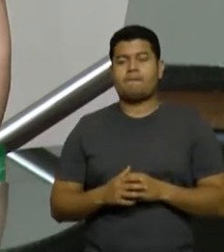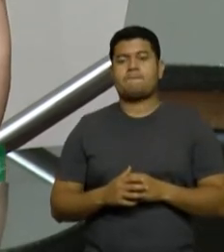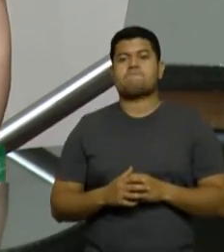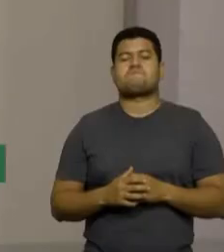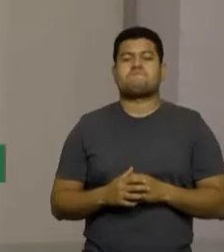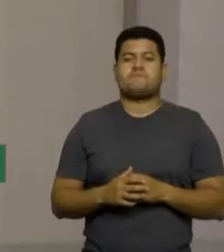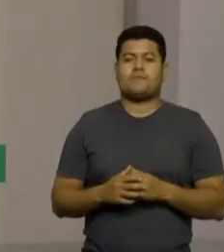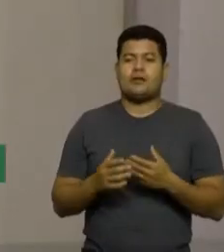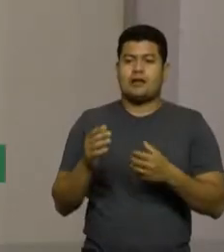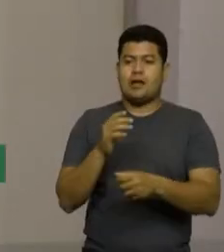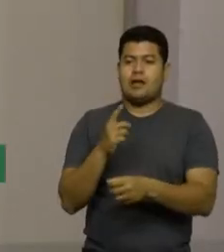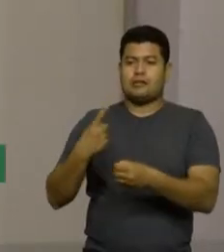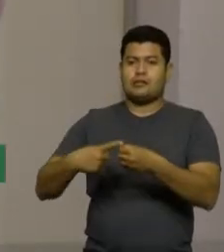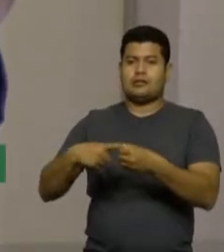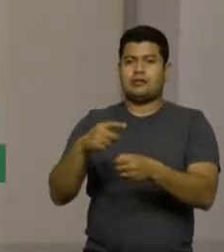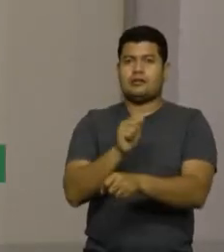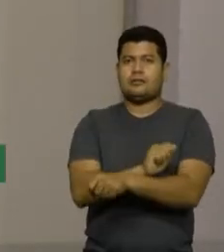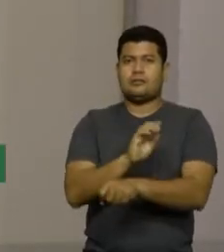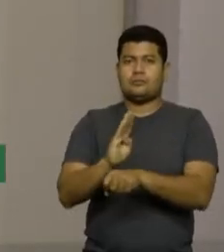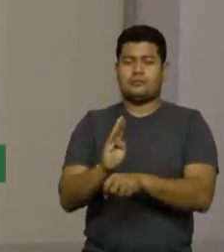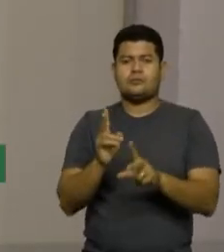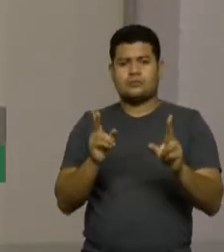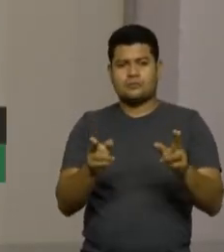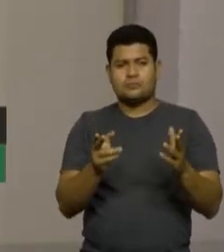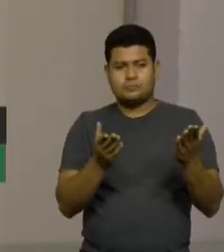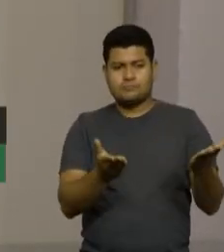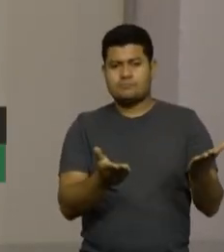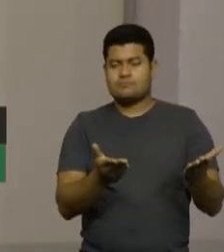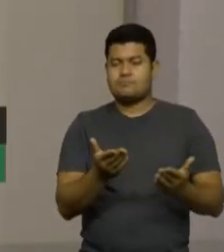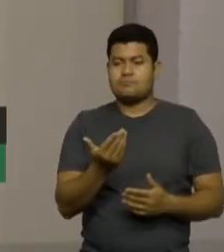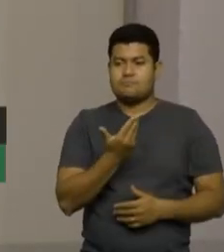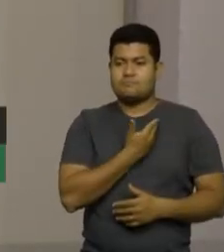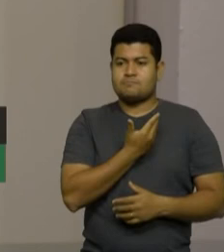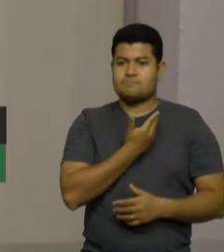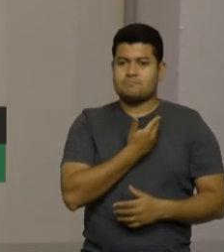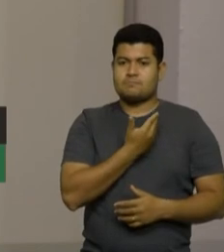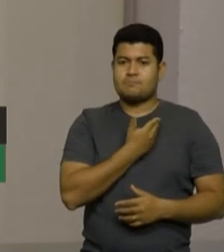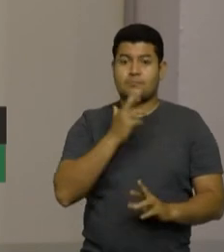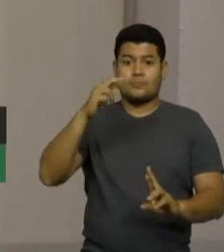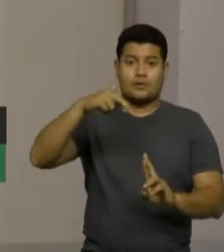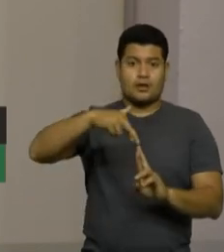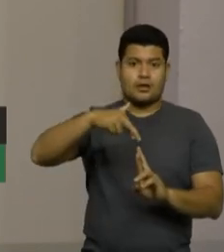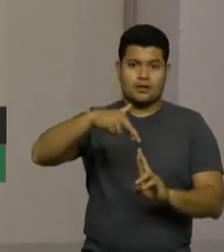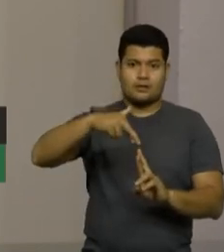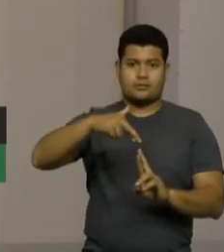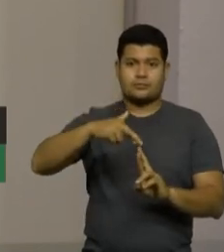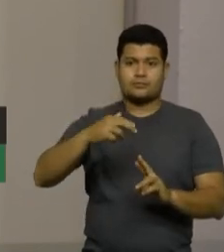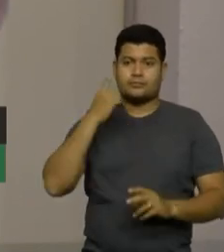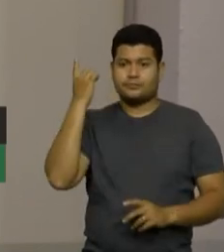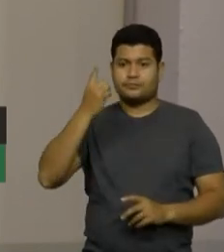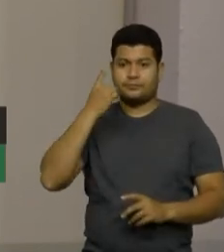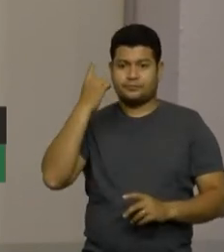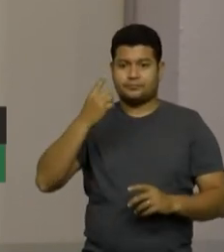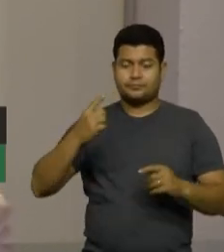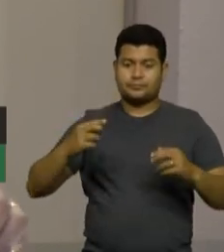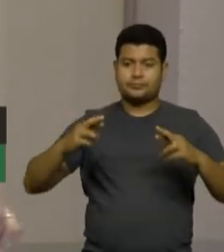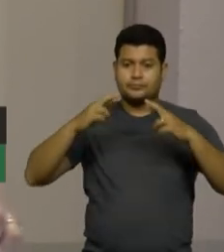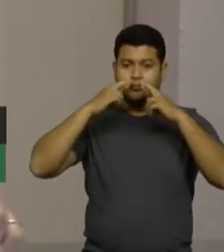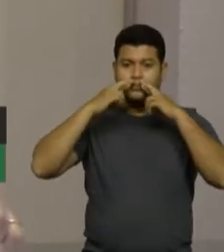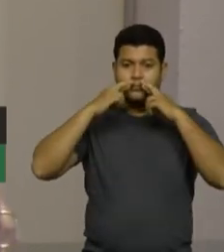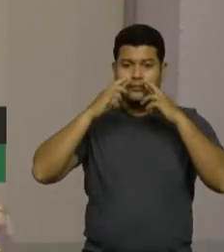como os meus colegas, assim como um grande amigo e referência, deputado Romildo Titon, já